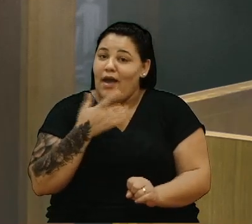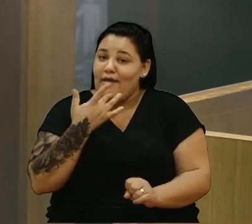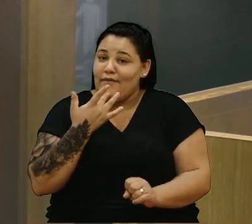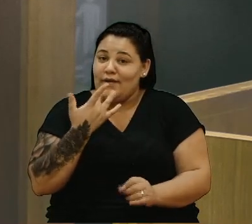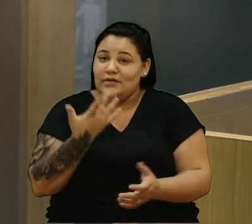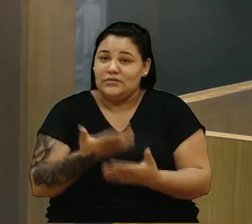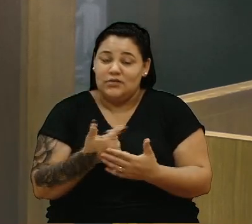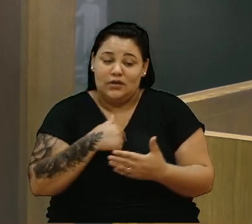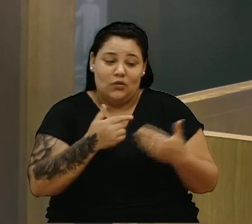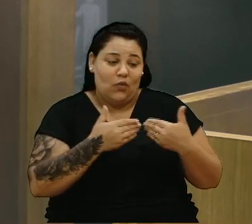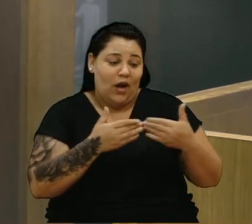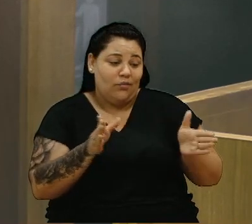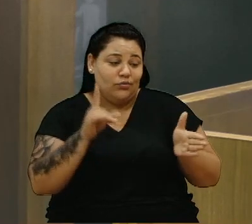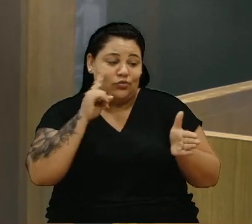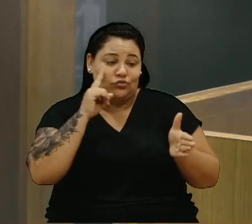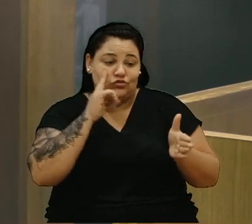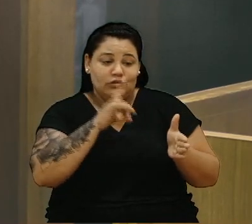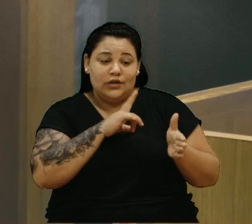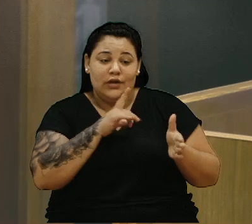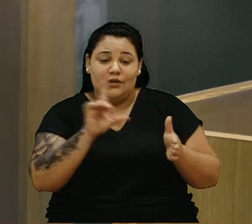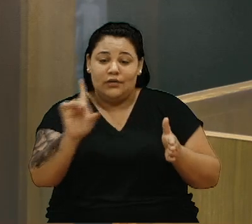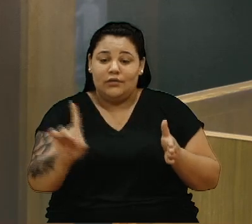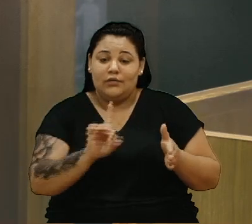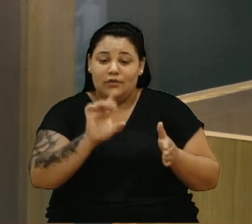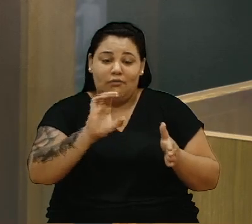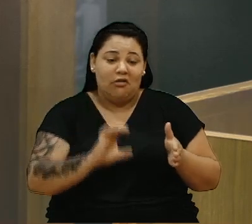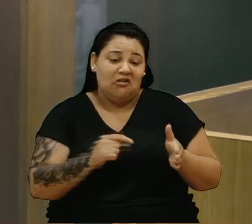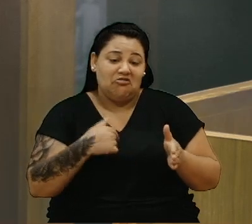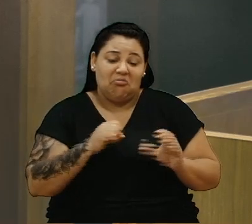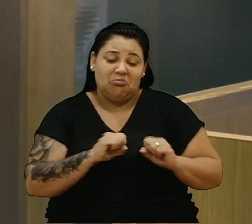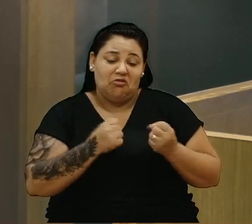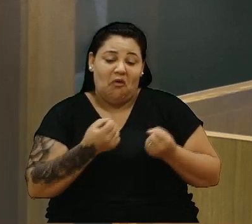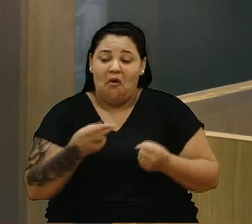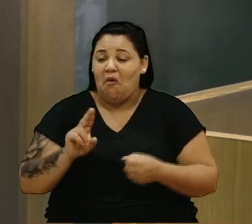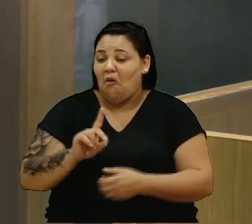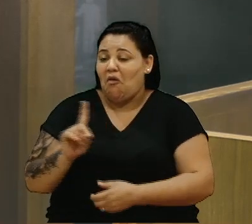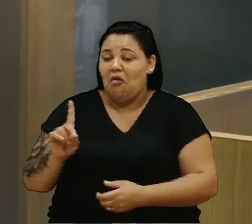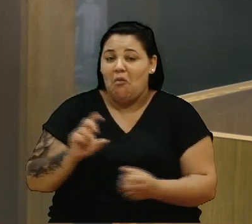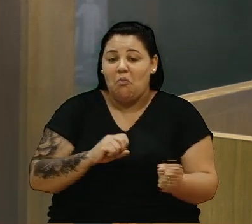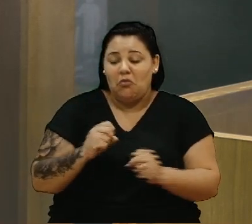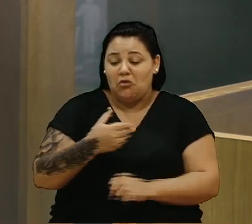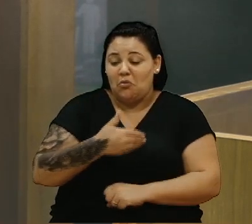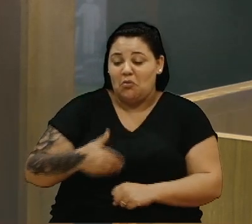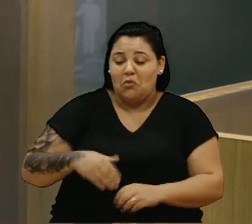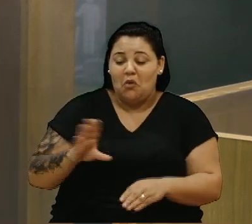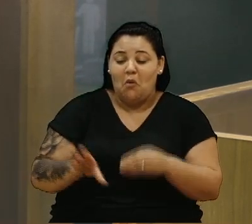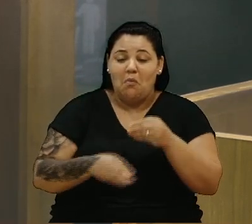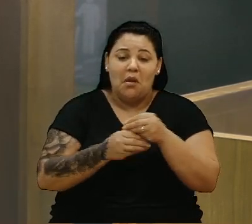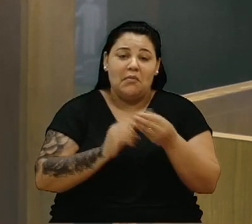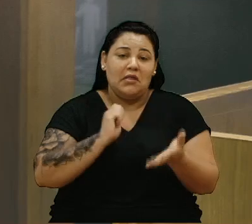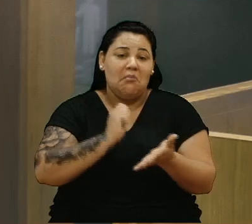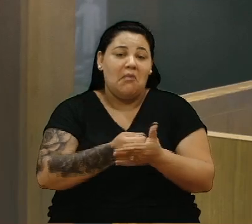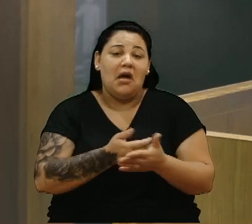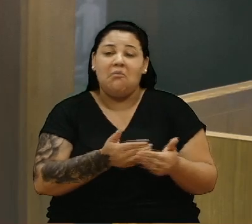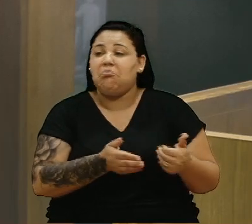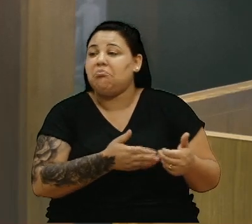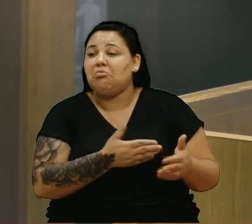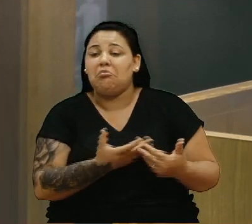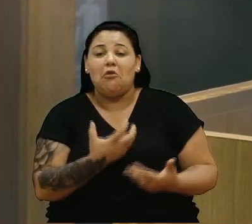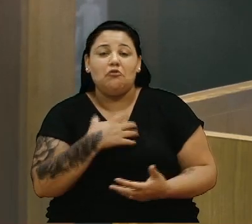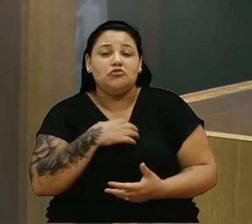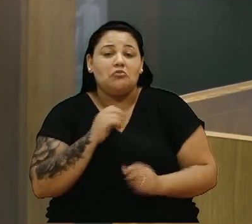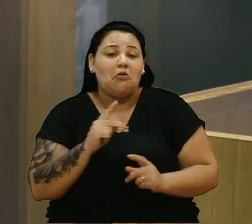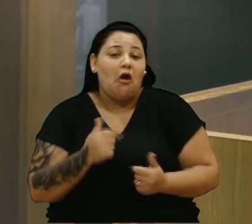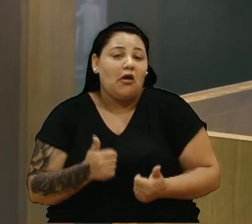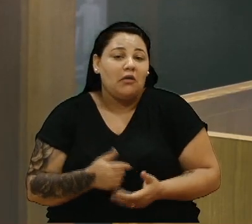o meu negócio lá todos os dias, tenho cliente, me esforço ou não, o poder público vem lá e complementa a minha renda e beleza.